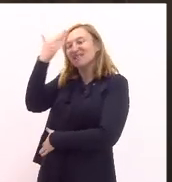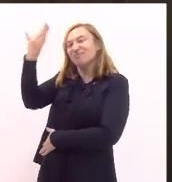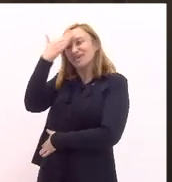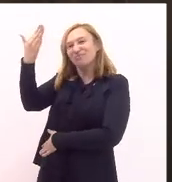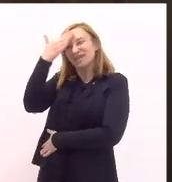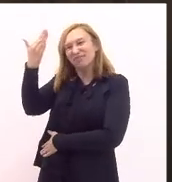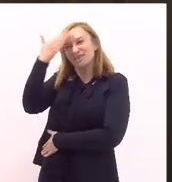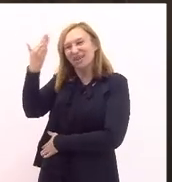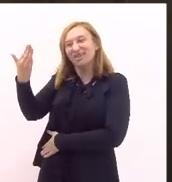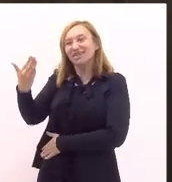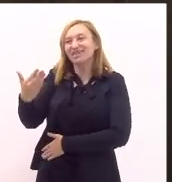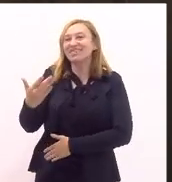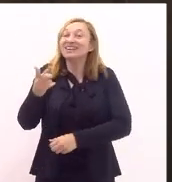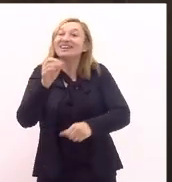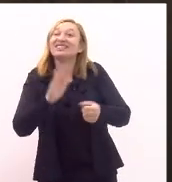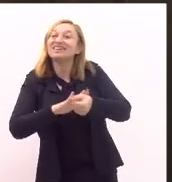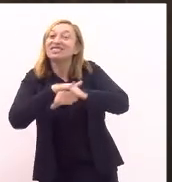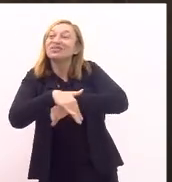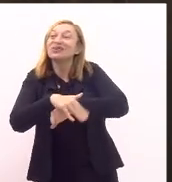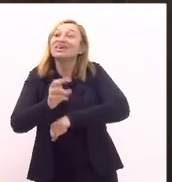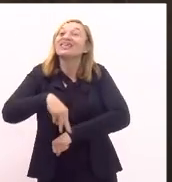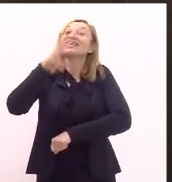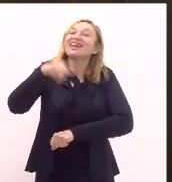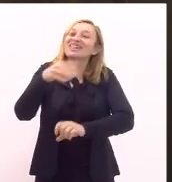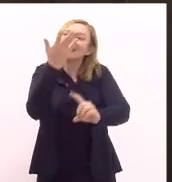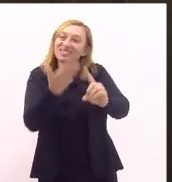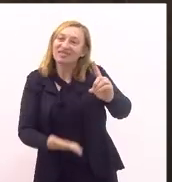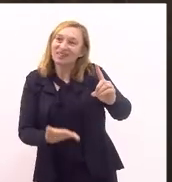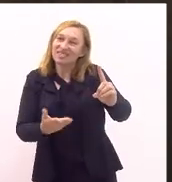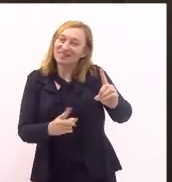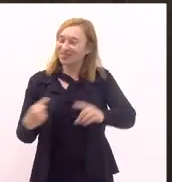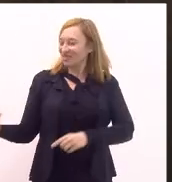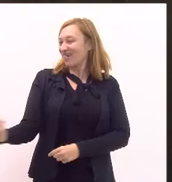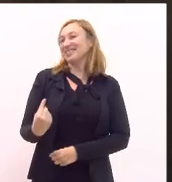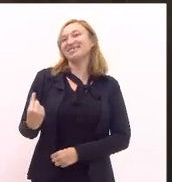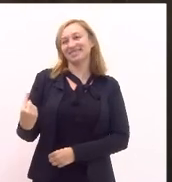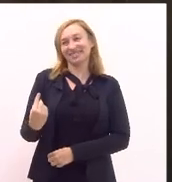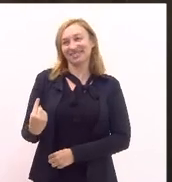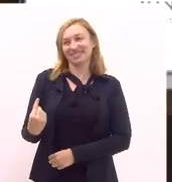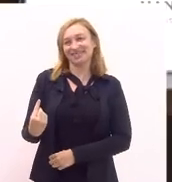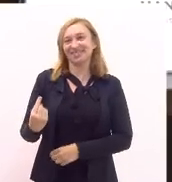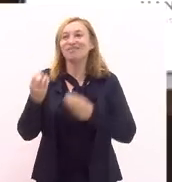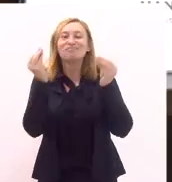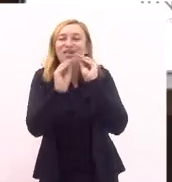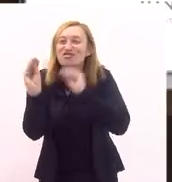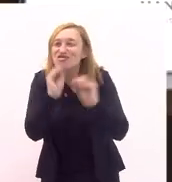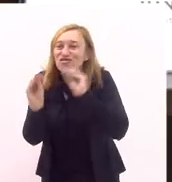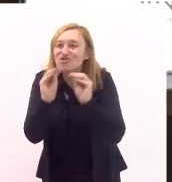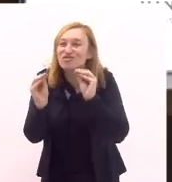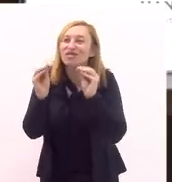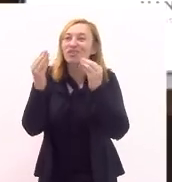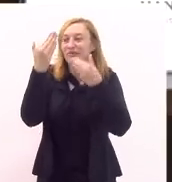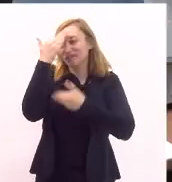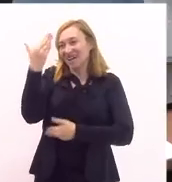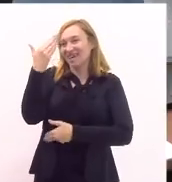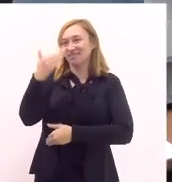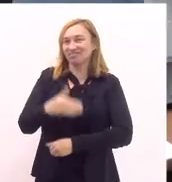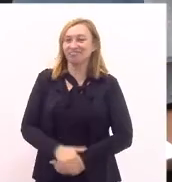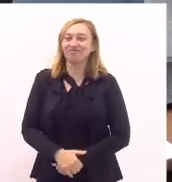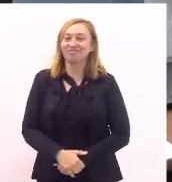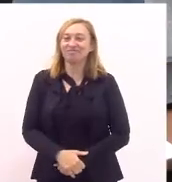muito obrigado porque nessa noite quem está sendo homenageado aqui somos nós beijos obrigado